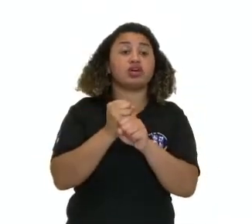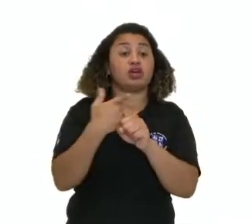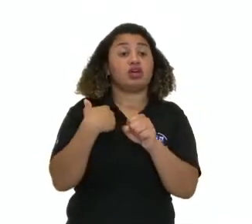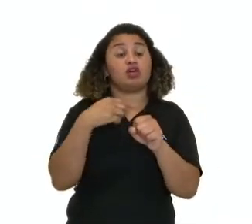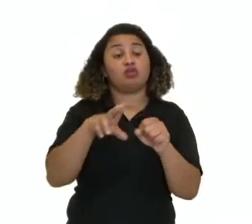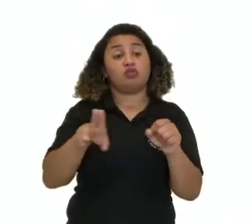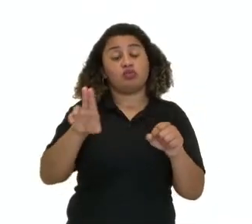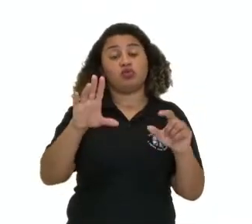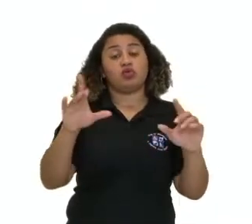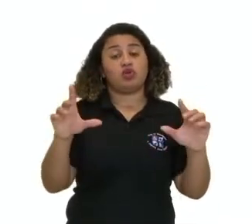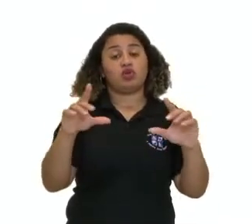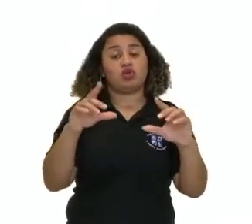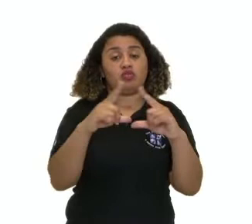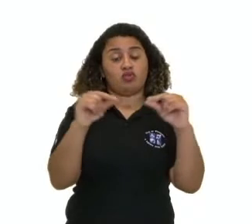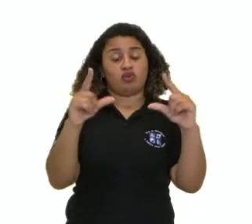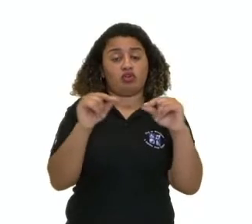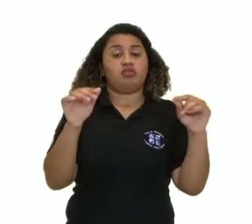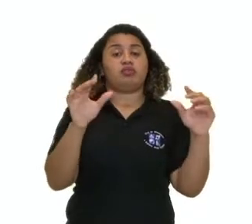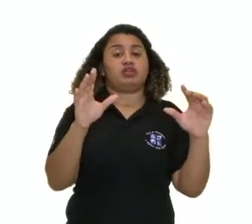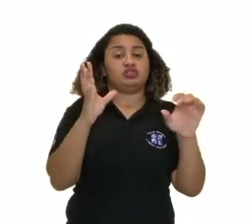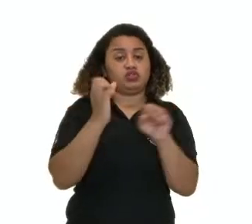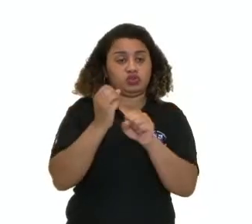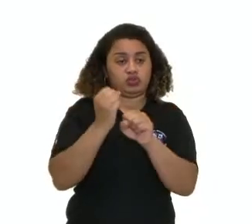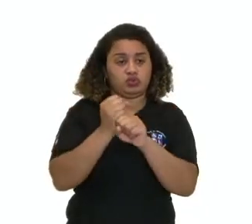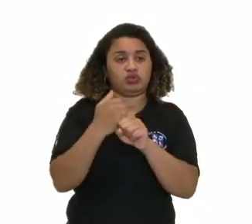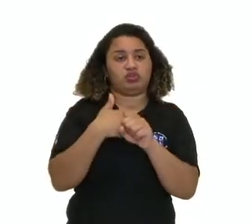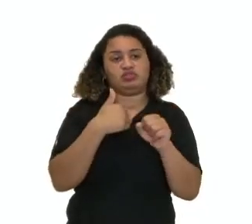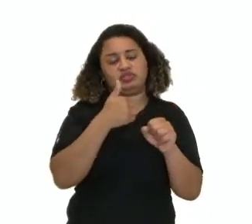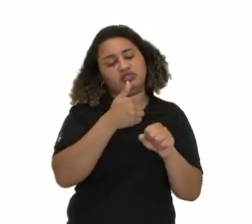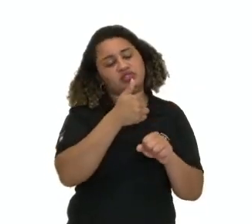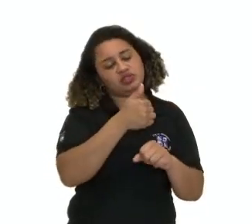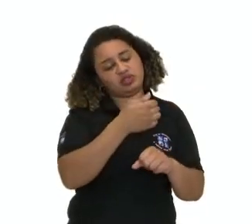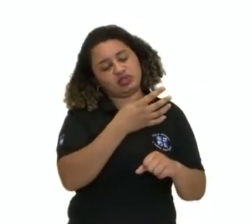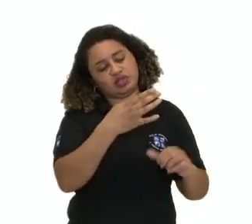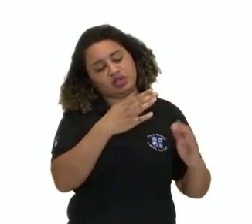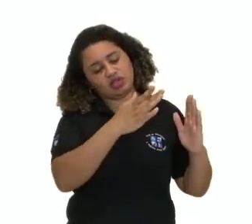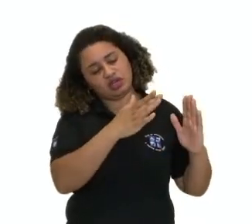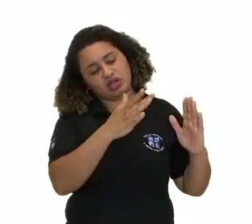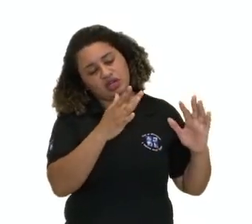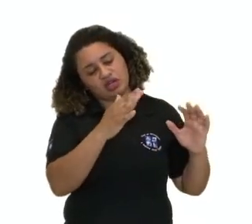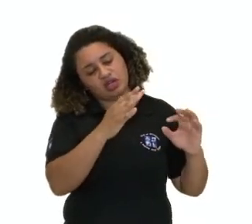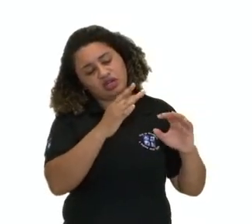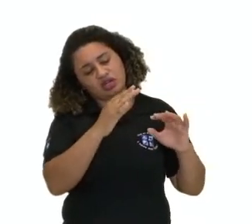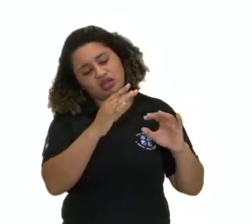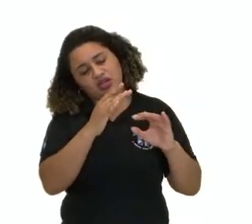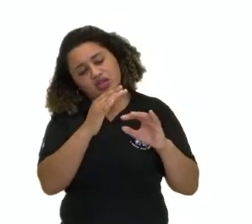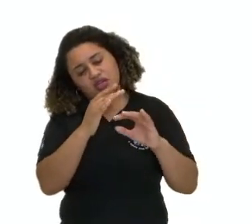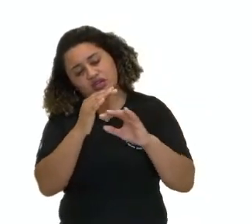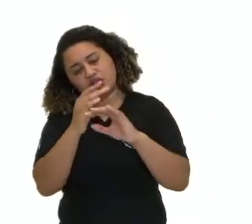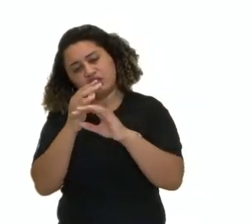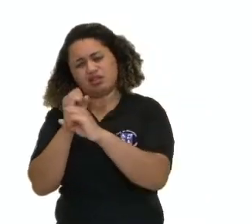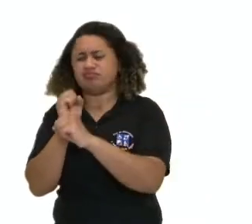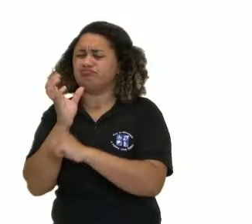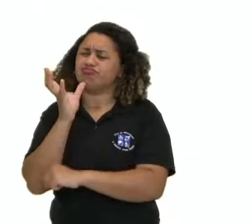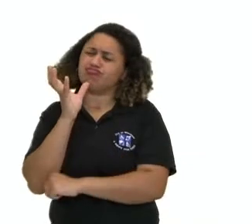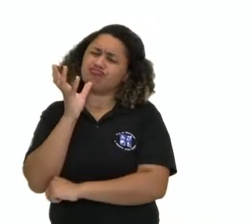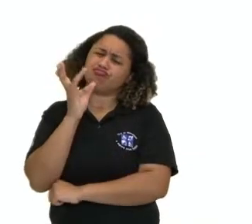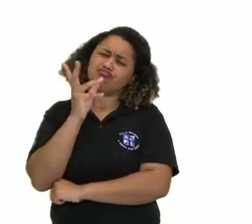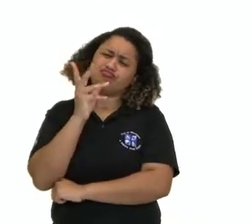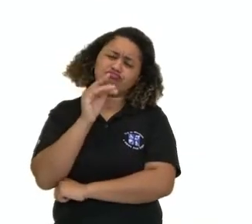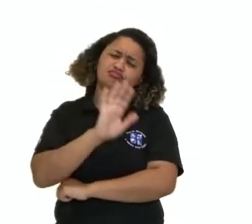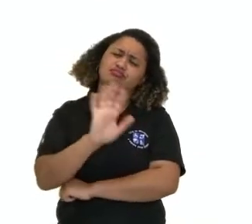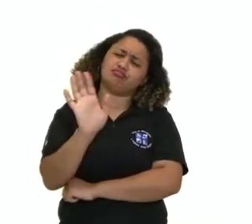na fórmula. Em vez de ficar somando todos os 144 elementos, né, que iria demorar bastante,